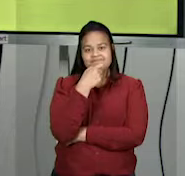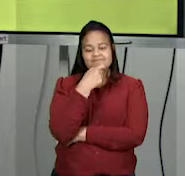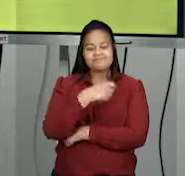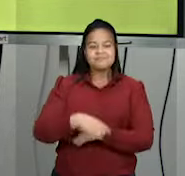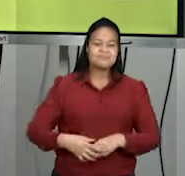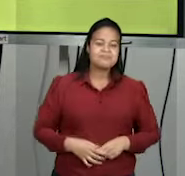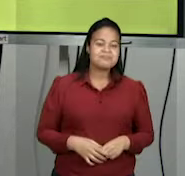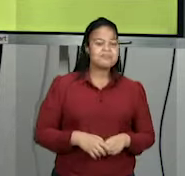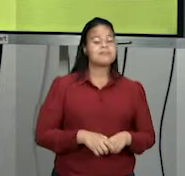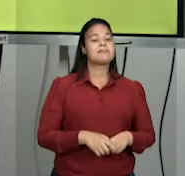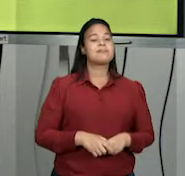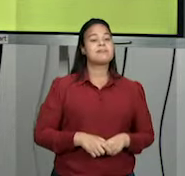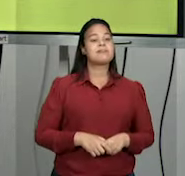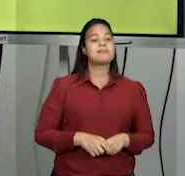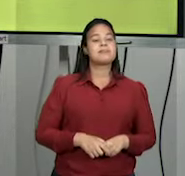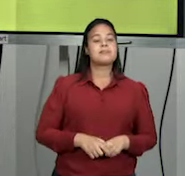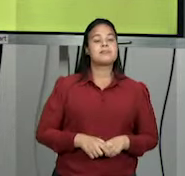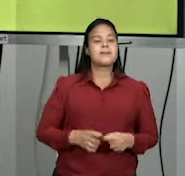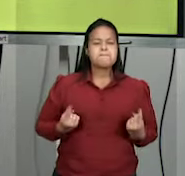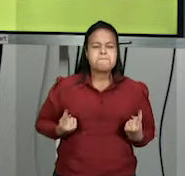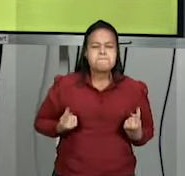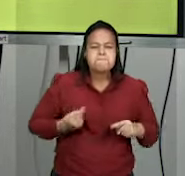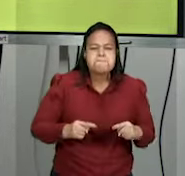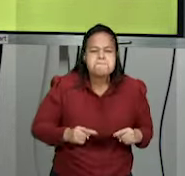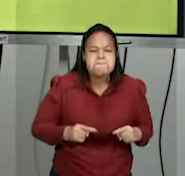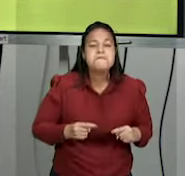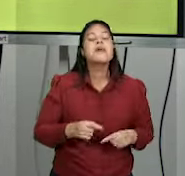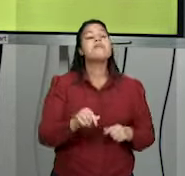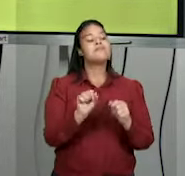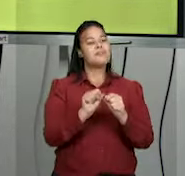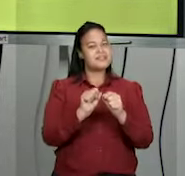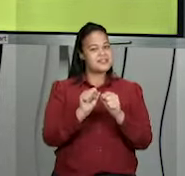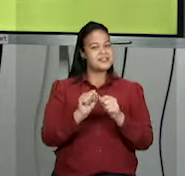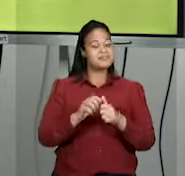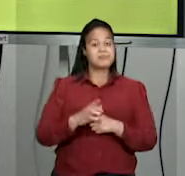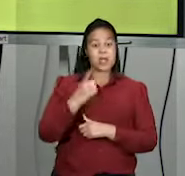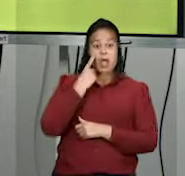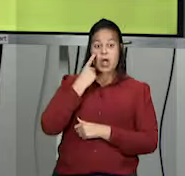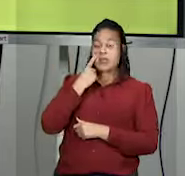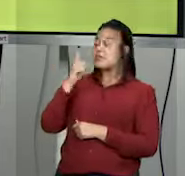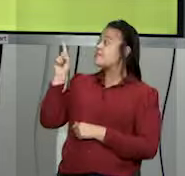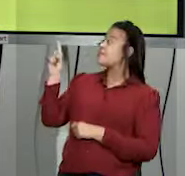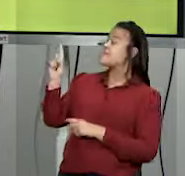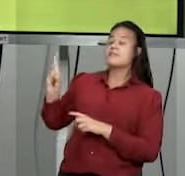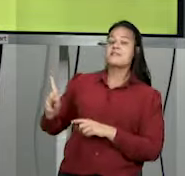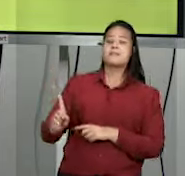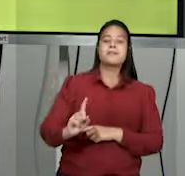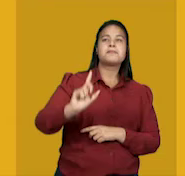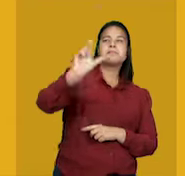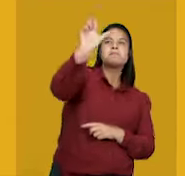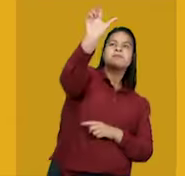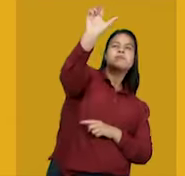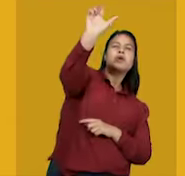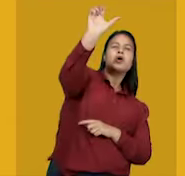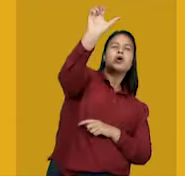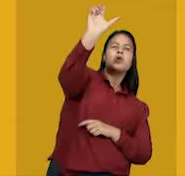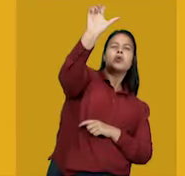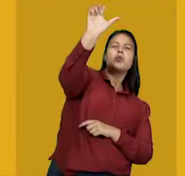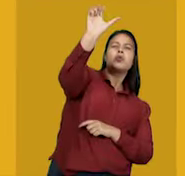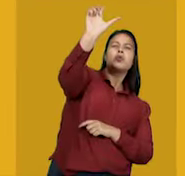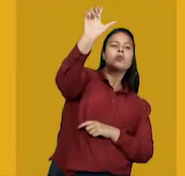Vamos fazer aqui um desafio. Veja só. Nessa fotografia, você vê